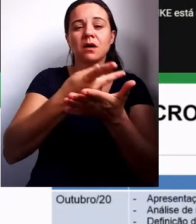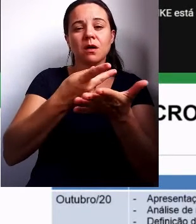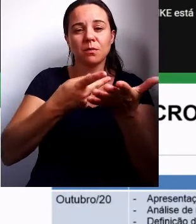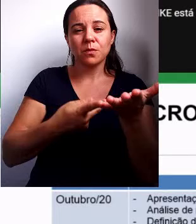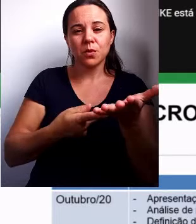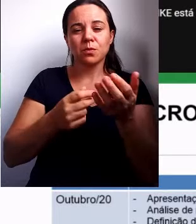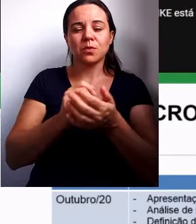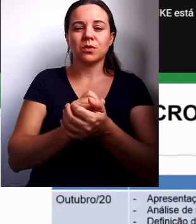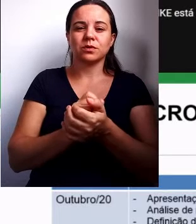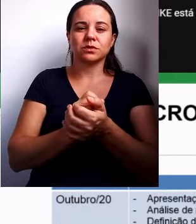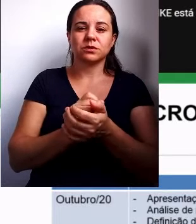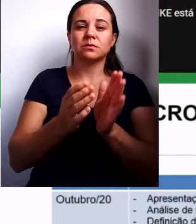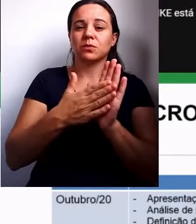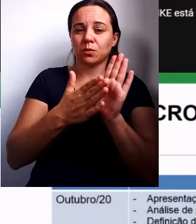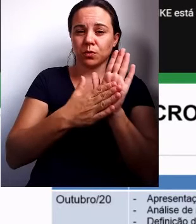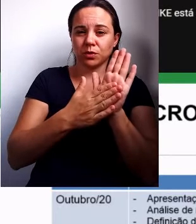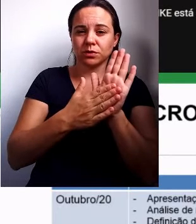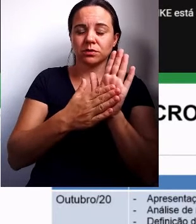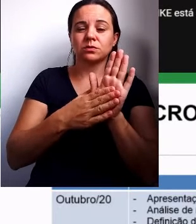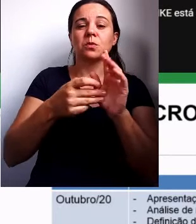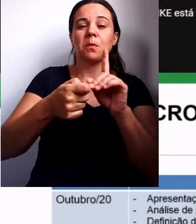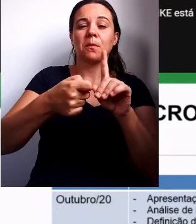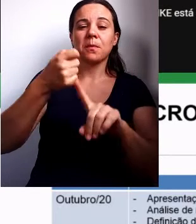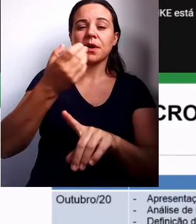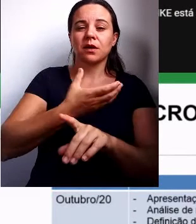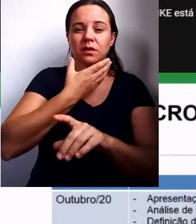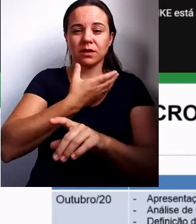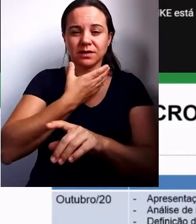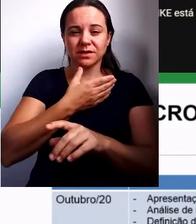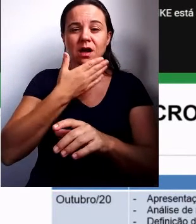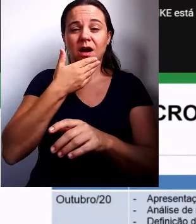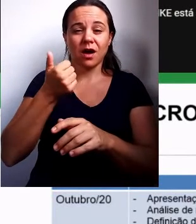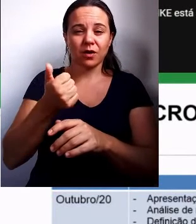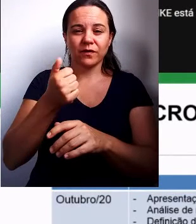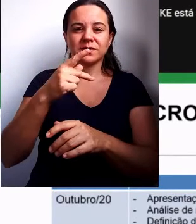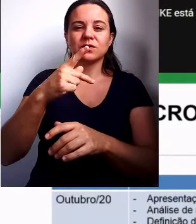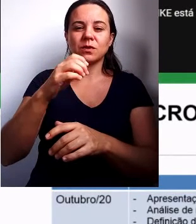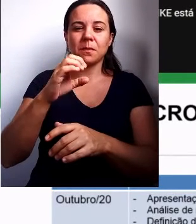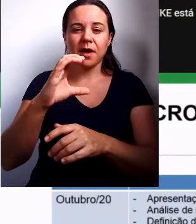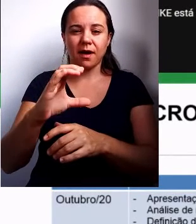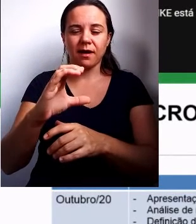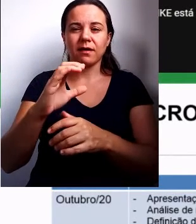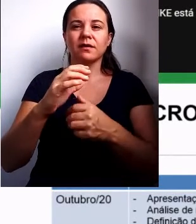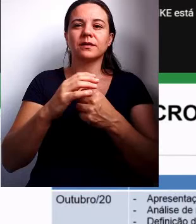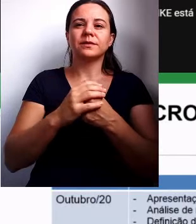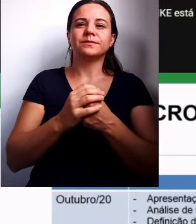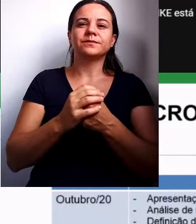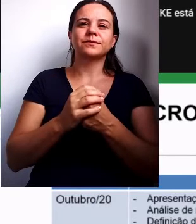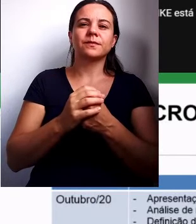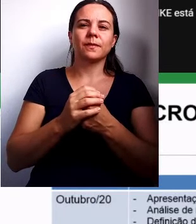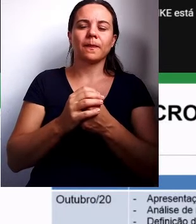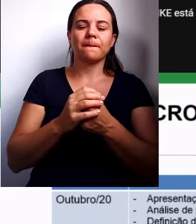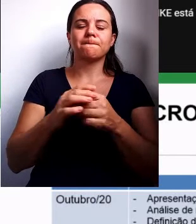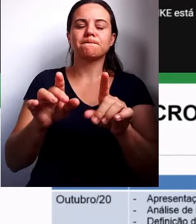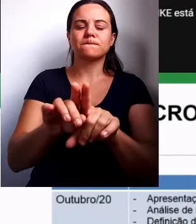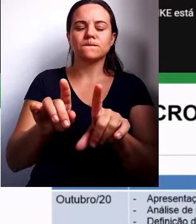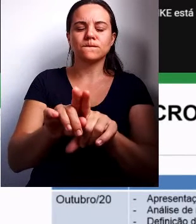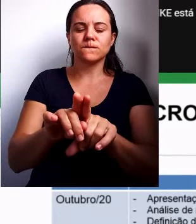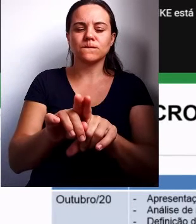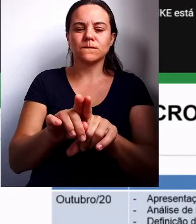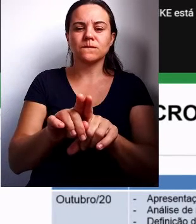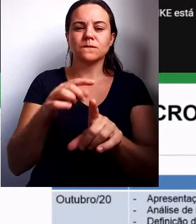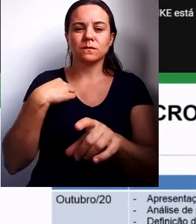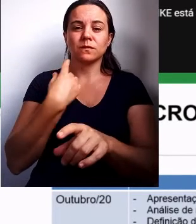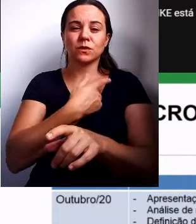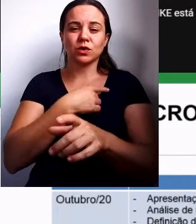da proposta. No mês de dezembro, foi feita a qualificação da PEC, tá? E agora